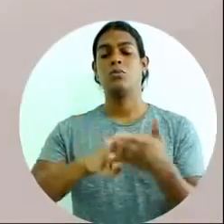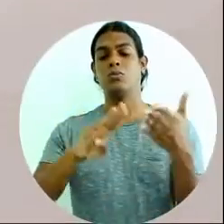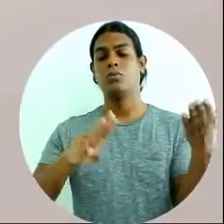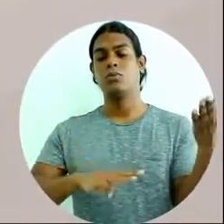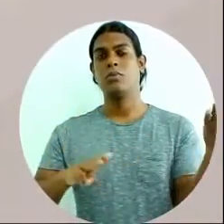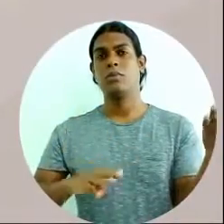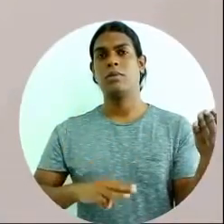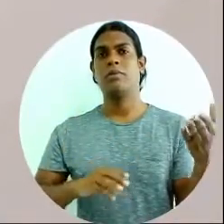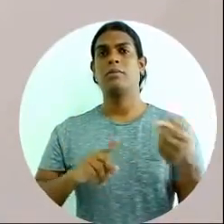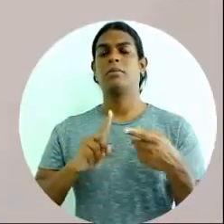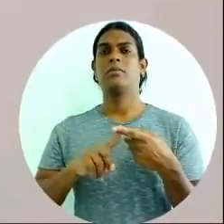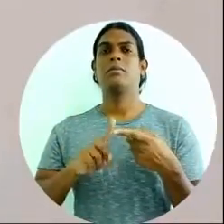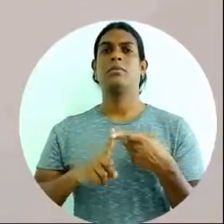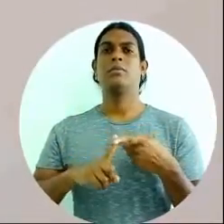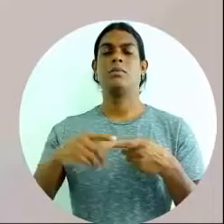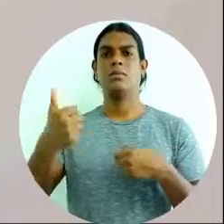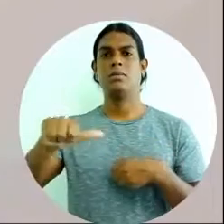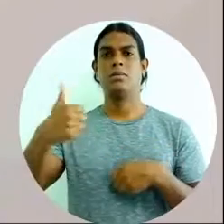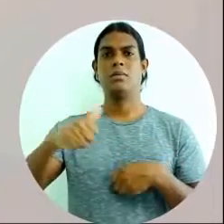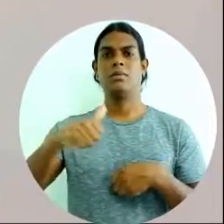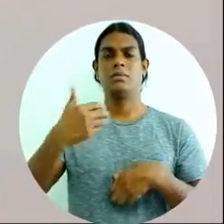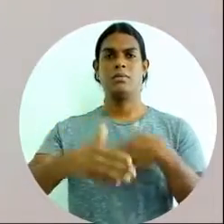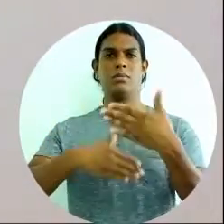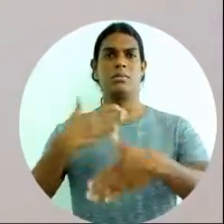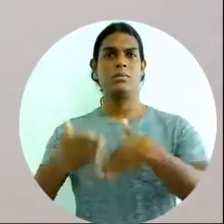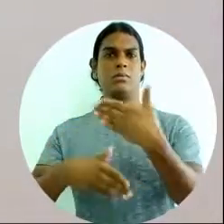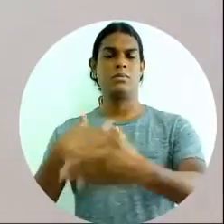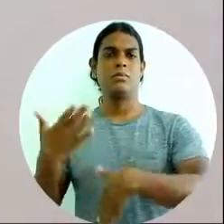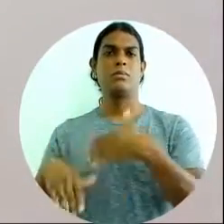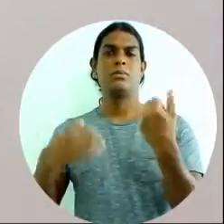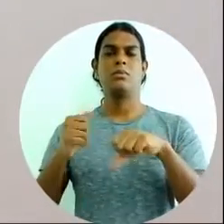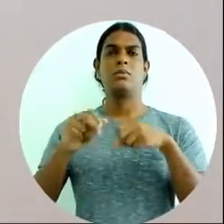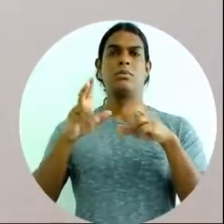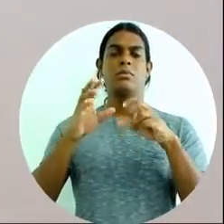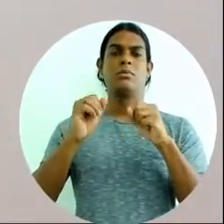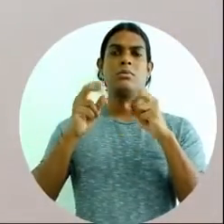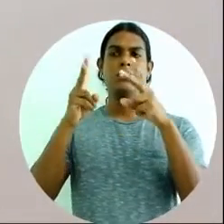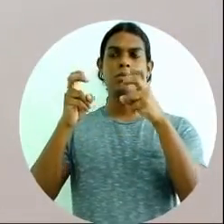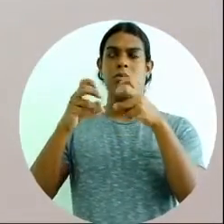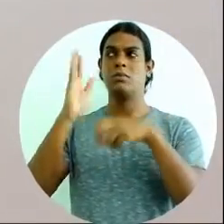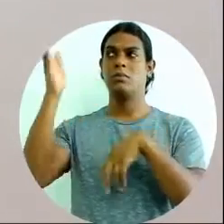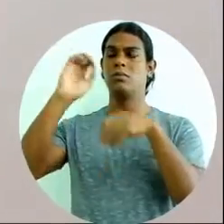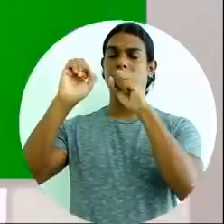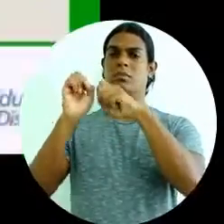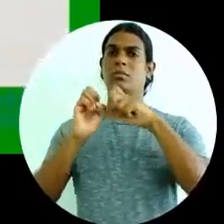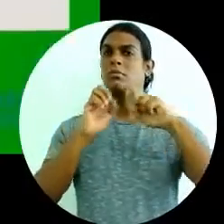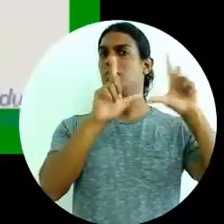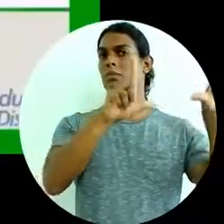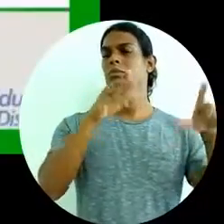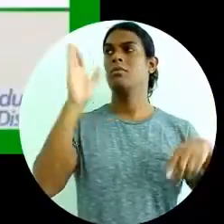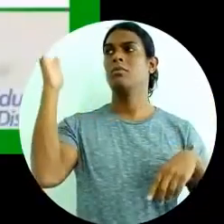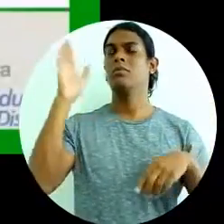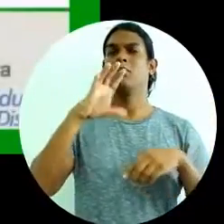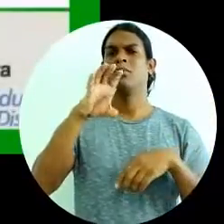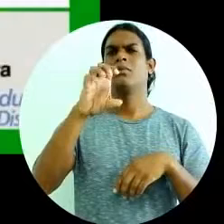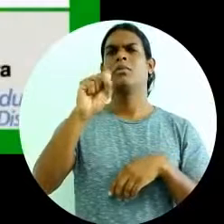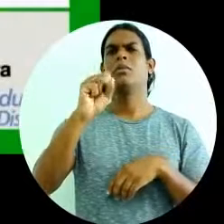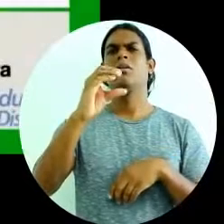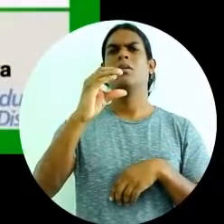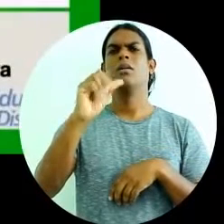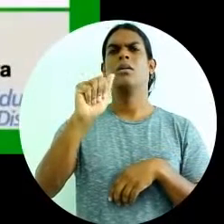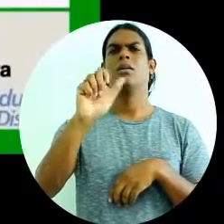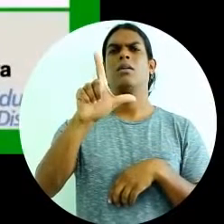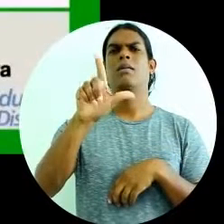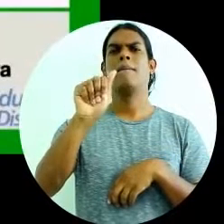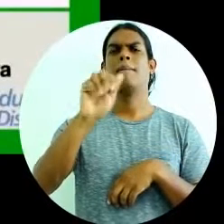outro método tradicional de avaliação de desempenho, conforme podemos observar aqui nesse slide, são as escalas